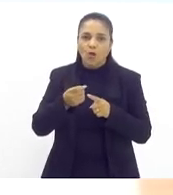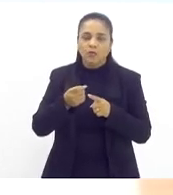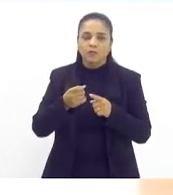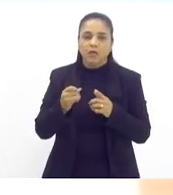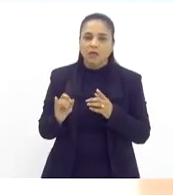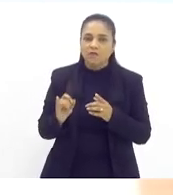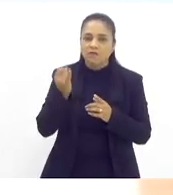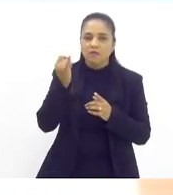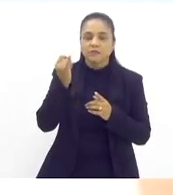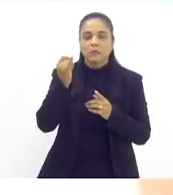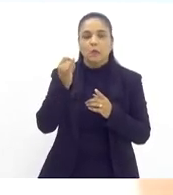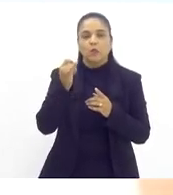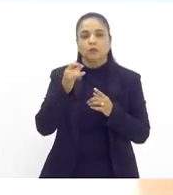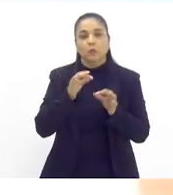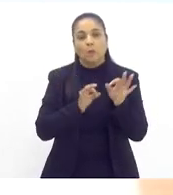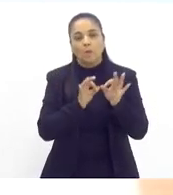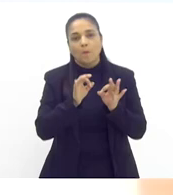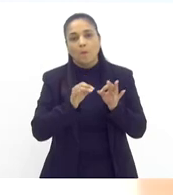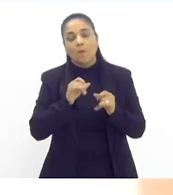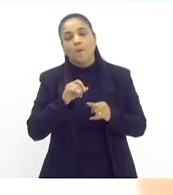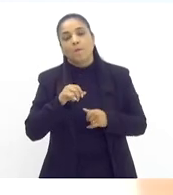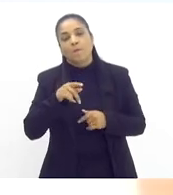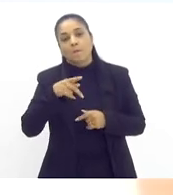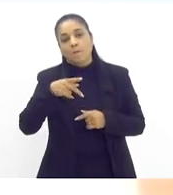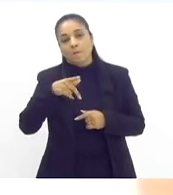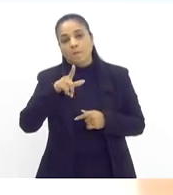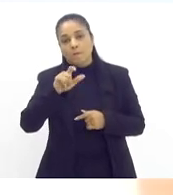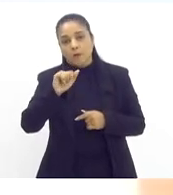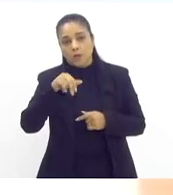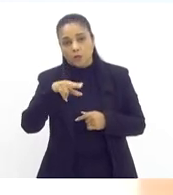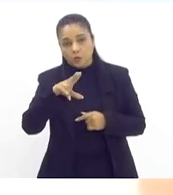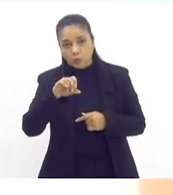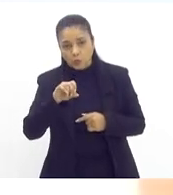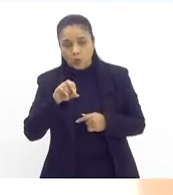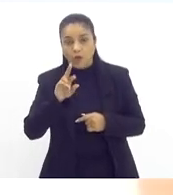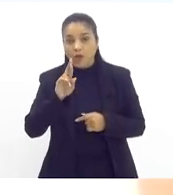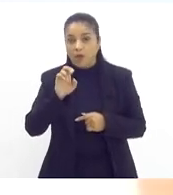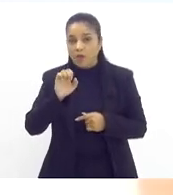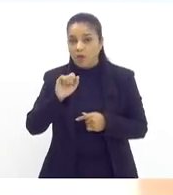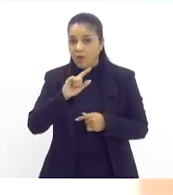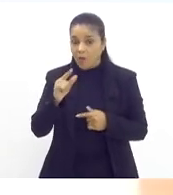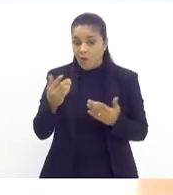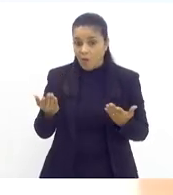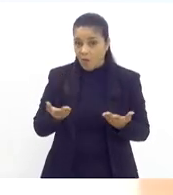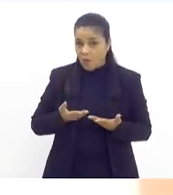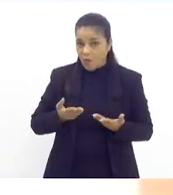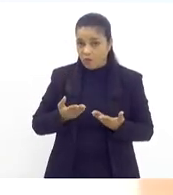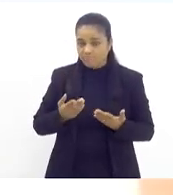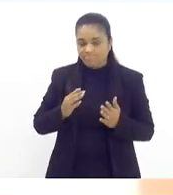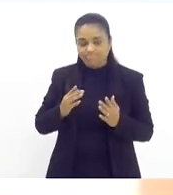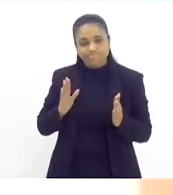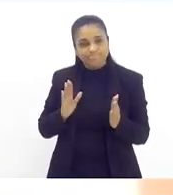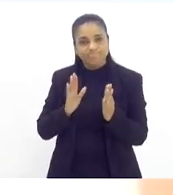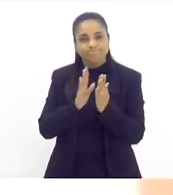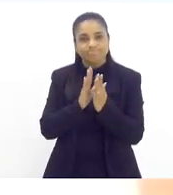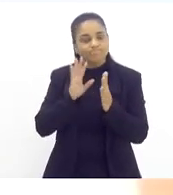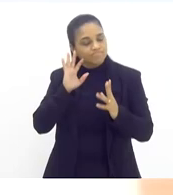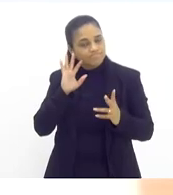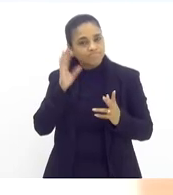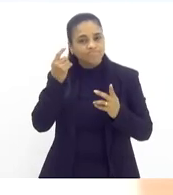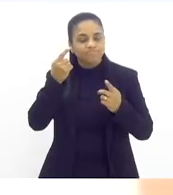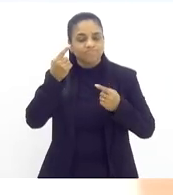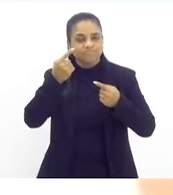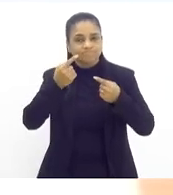através do Plano Real. É possível que hoje estejamos enfrentando uma necessidade de solucionar conflitos